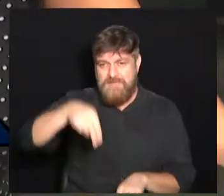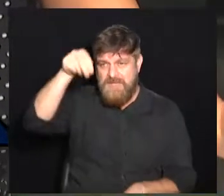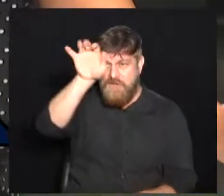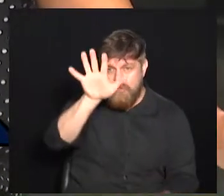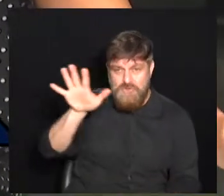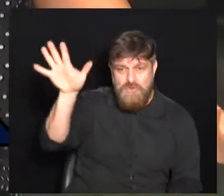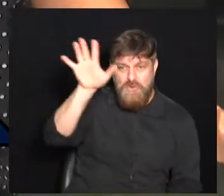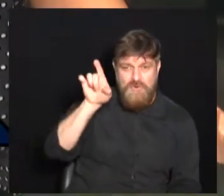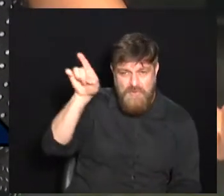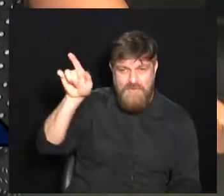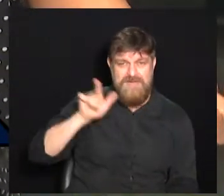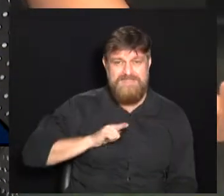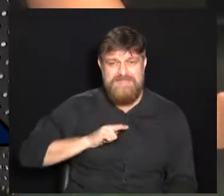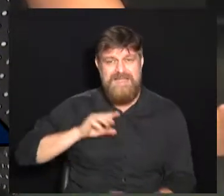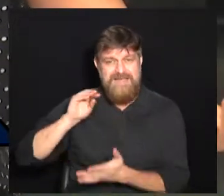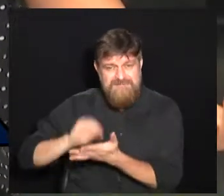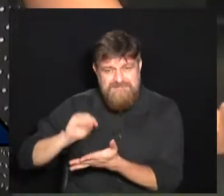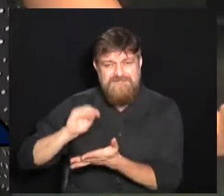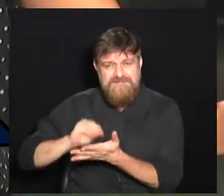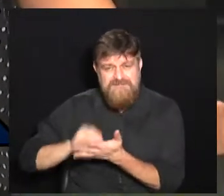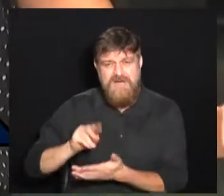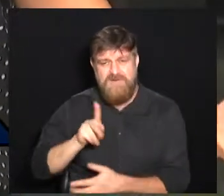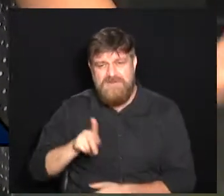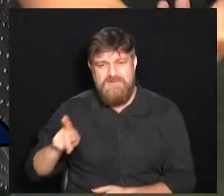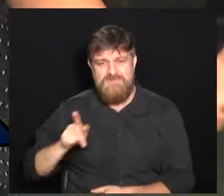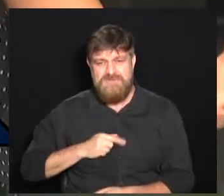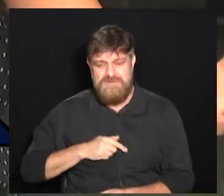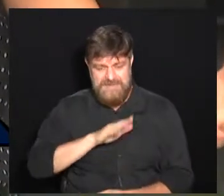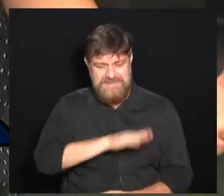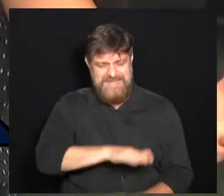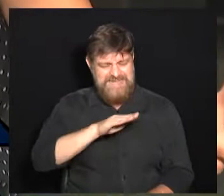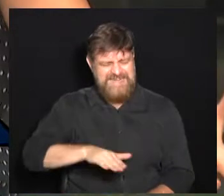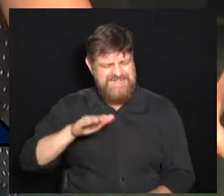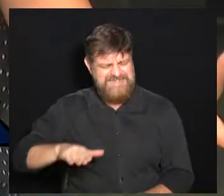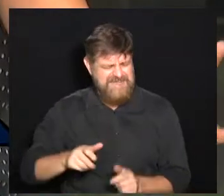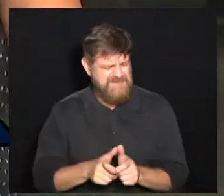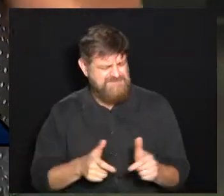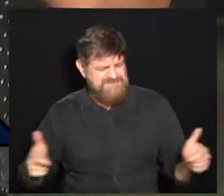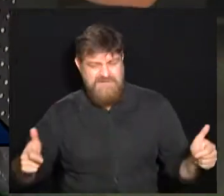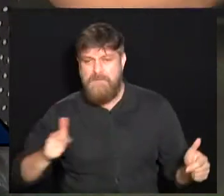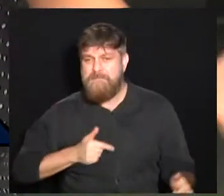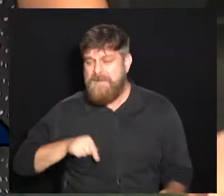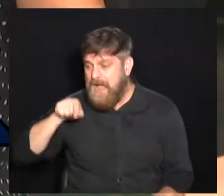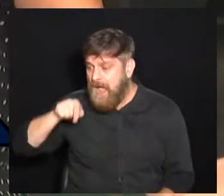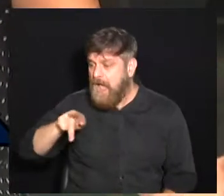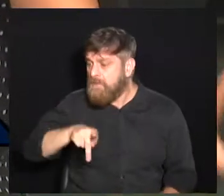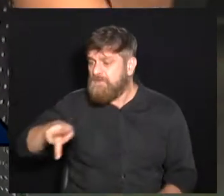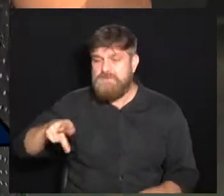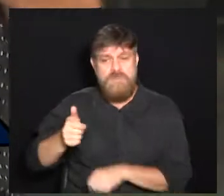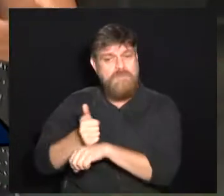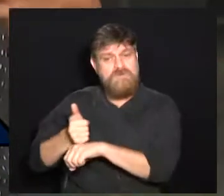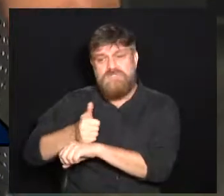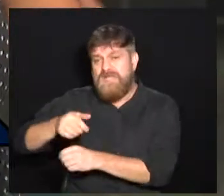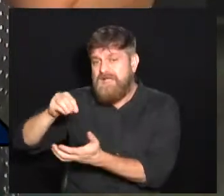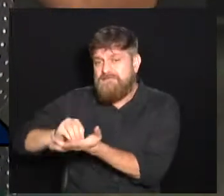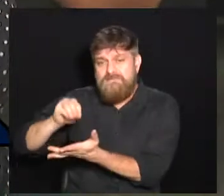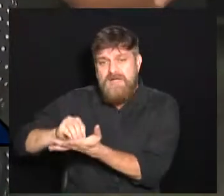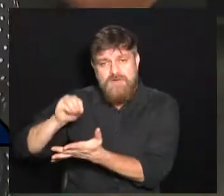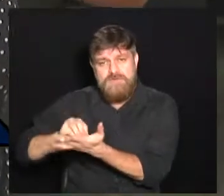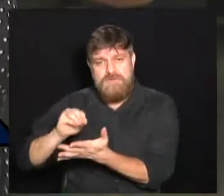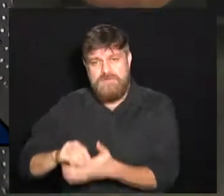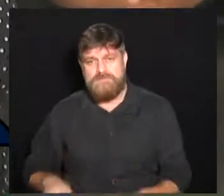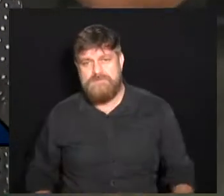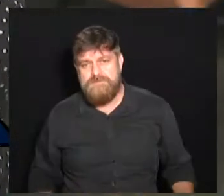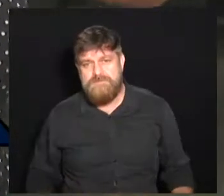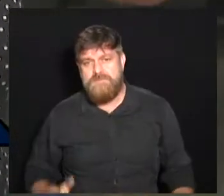mais demanda por crianças e é onde você tem a maior falta de profissionais. Então, aqui o que